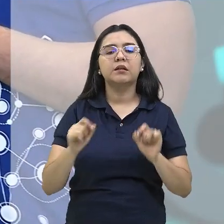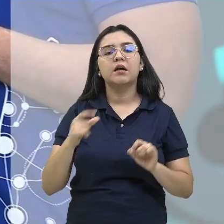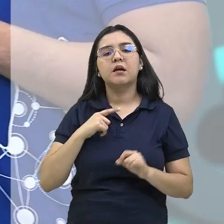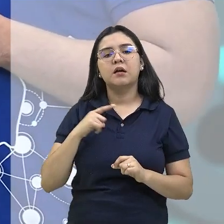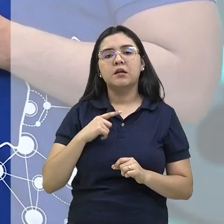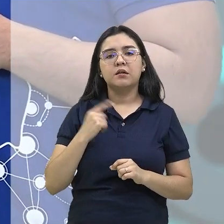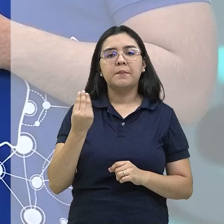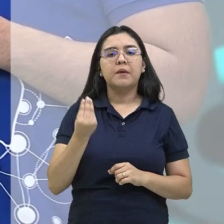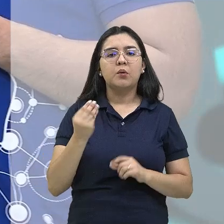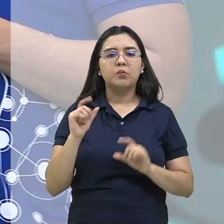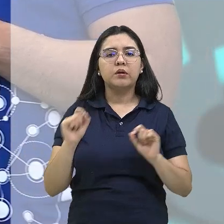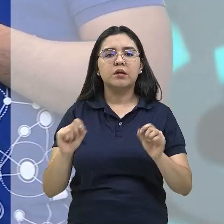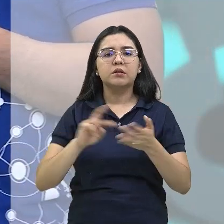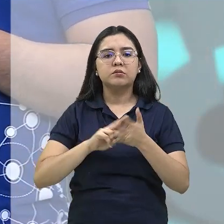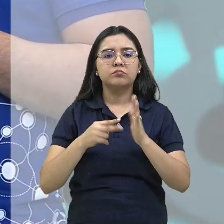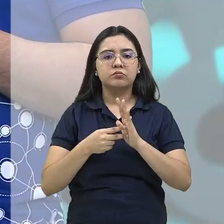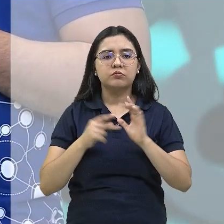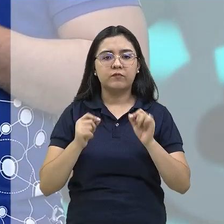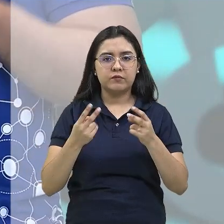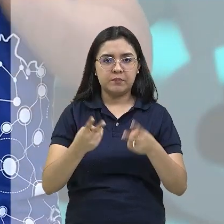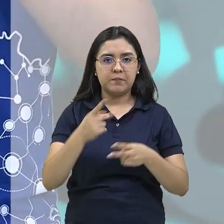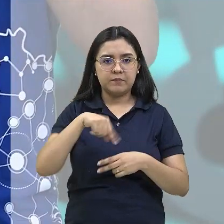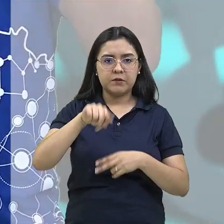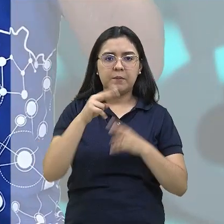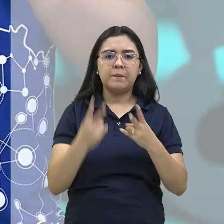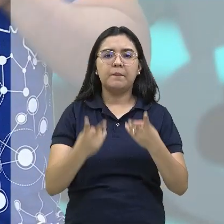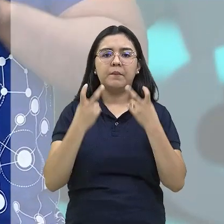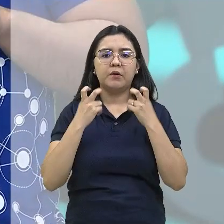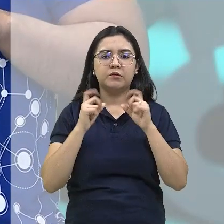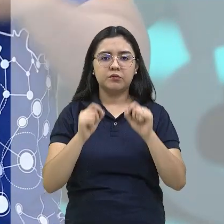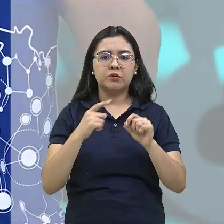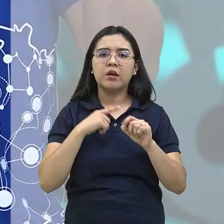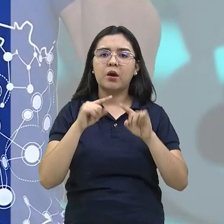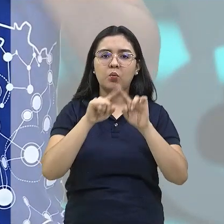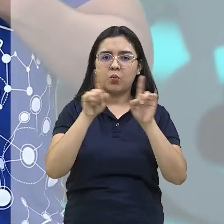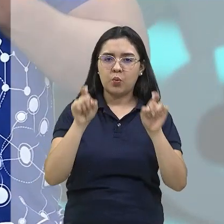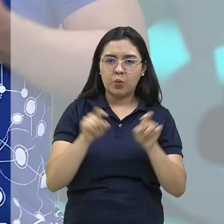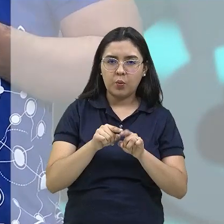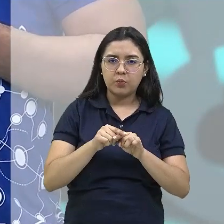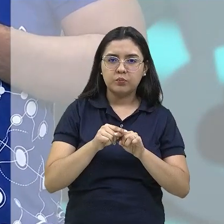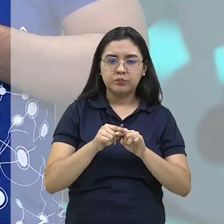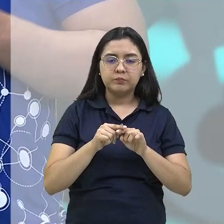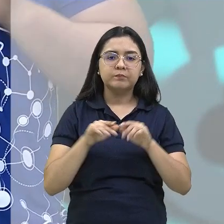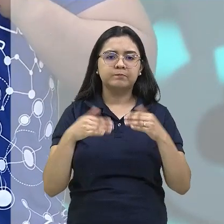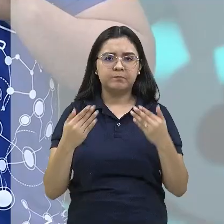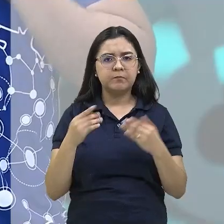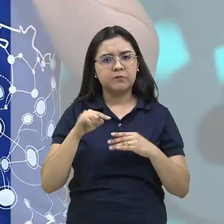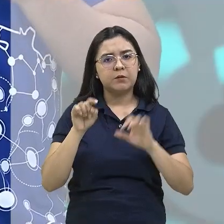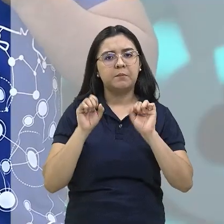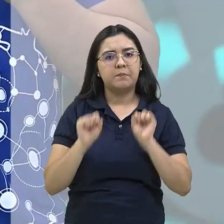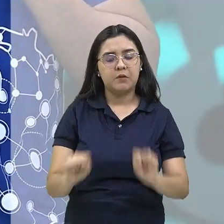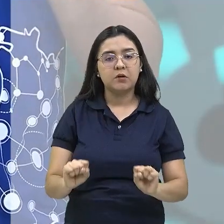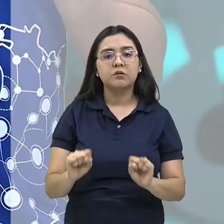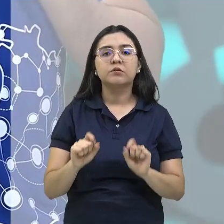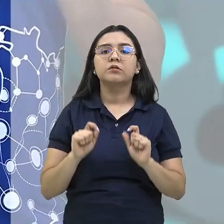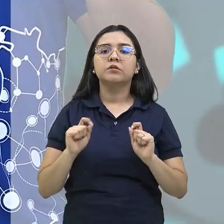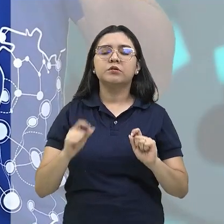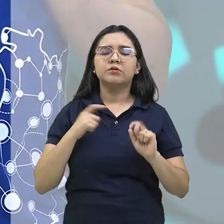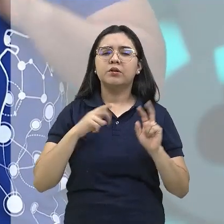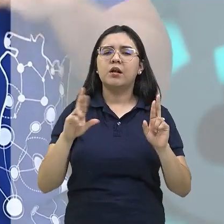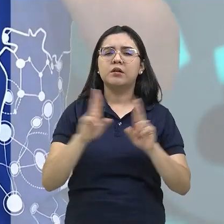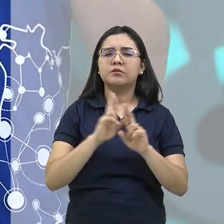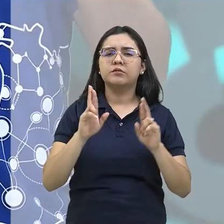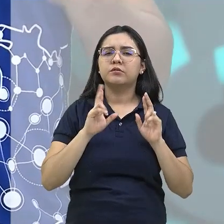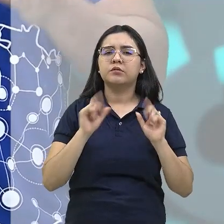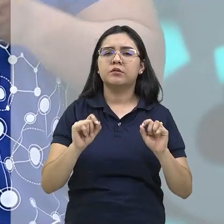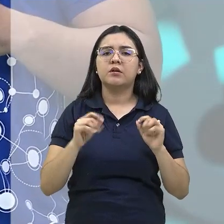um objeto. Que objeto é esse? Você pode observar que é exatamente um coração. Quando a gente pensa em coração, a gente logo relaciona